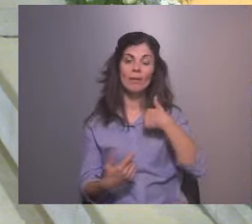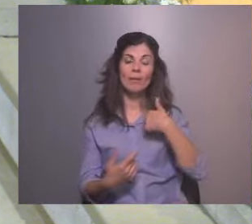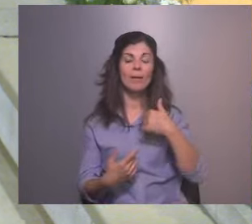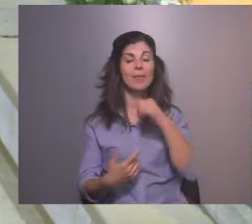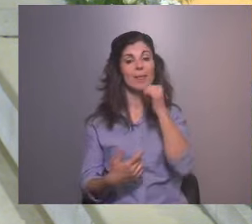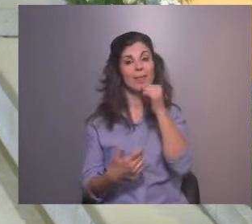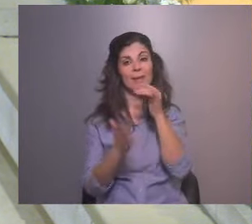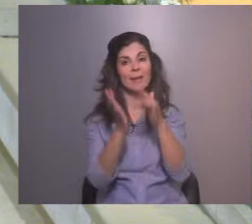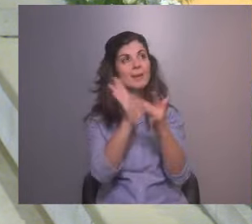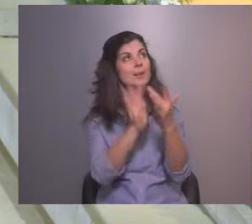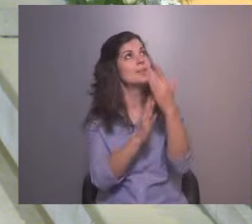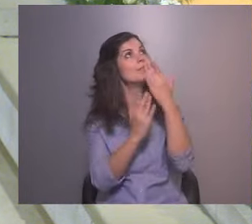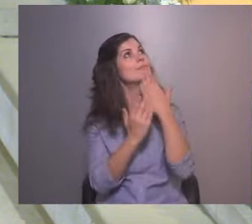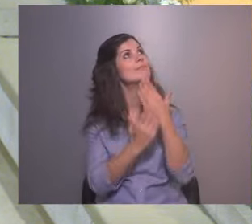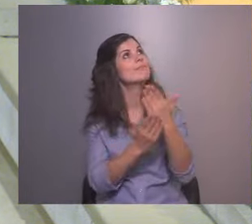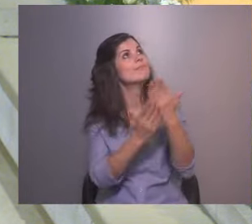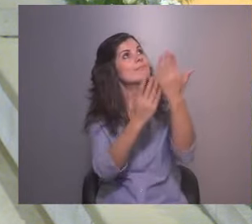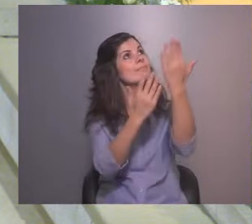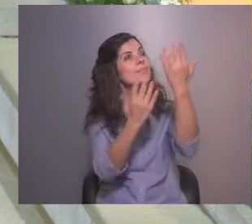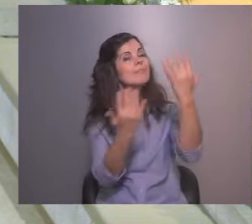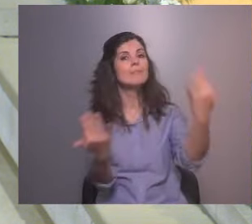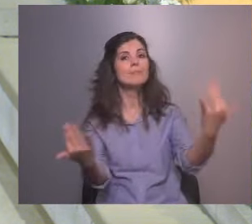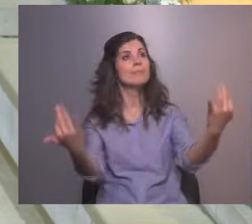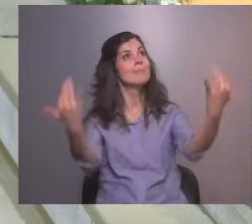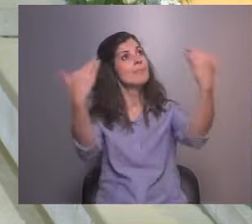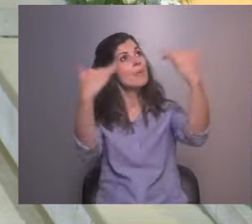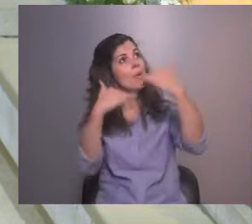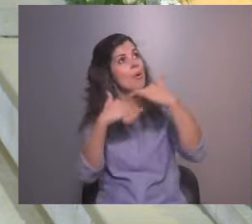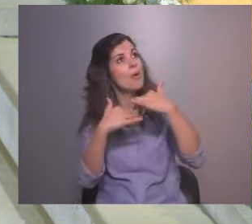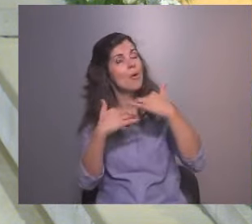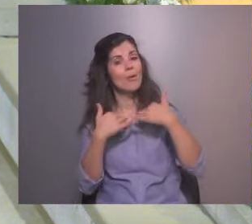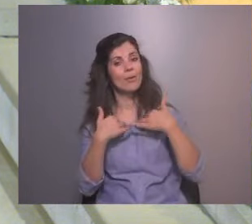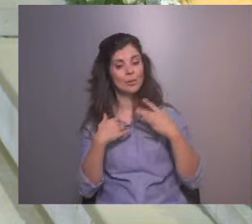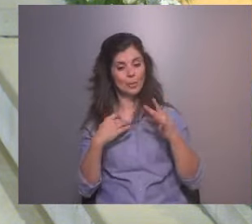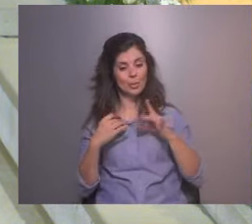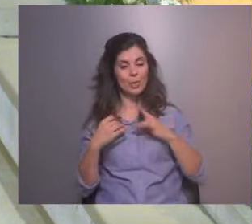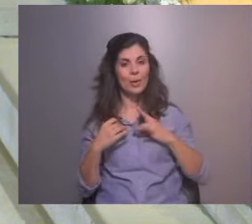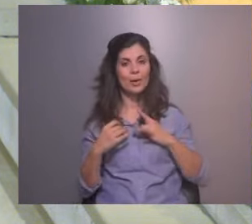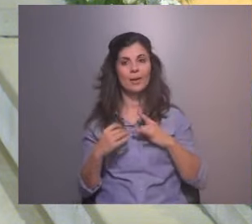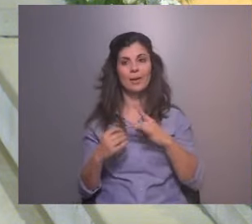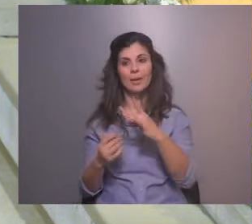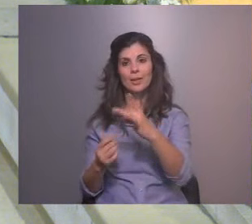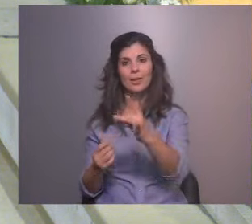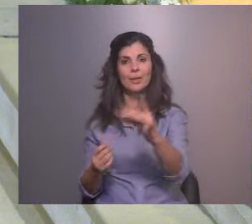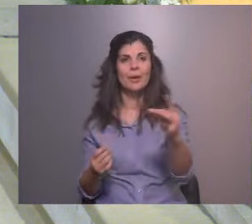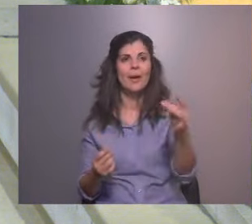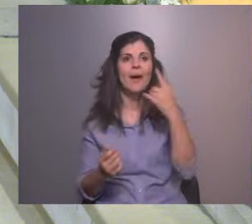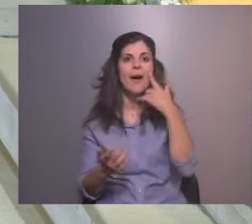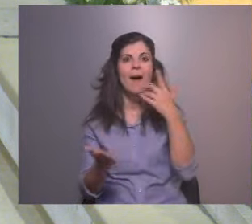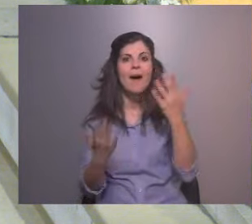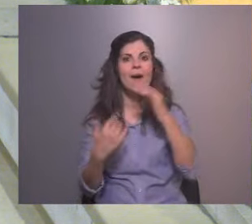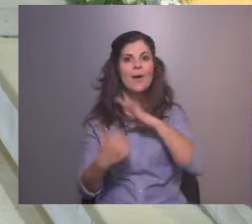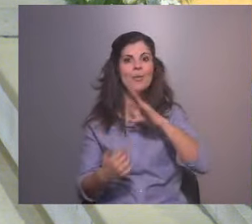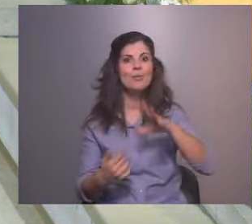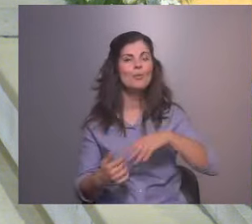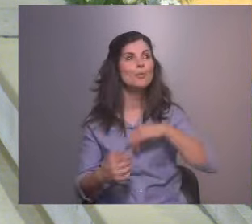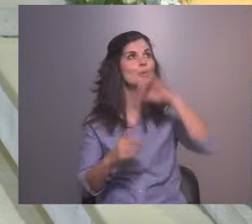Mais forte. Lumen Christi.